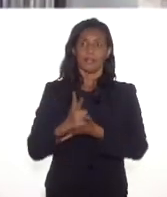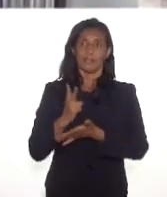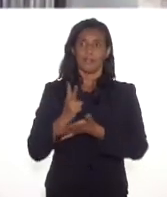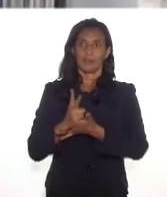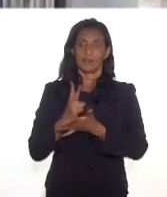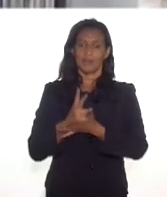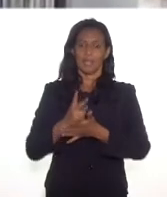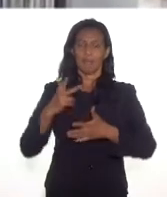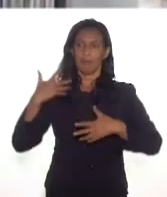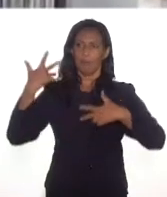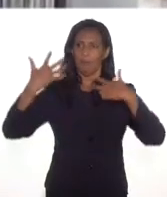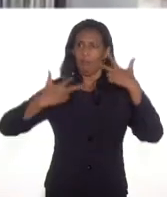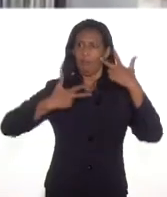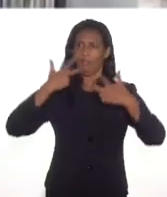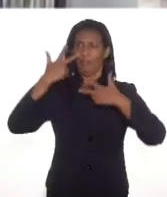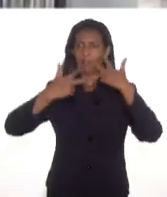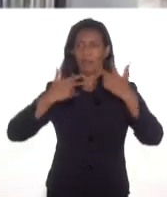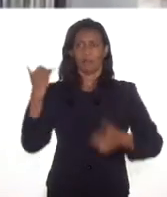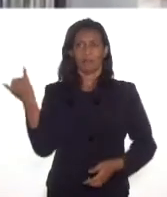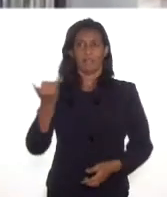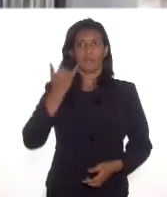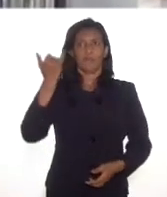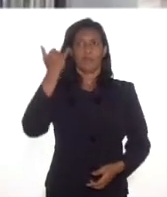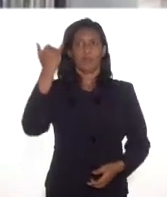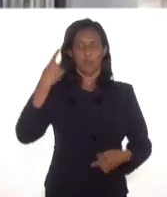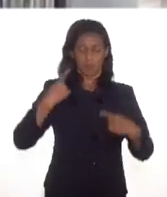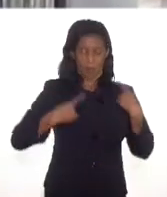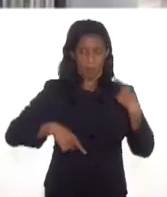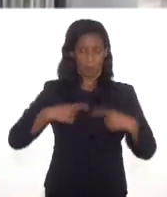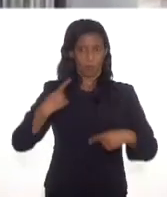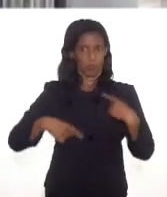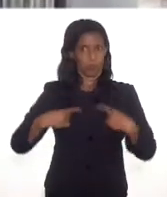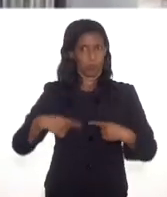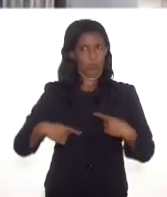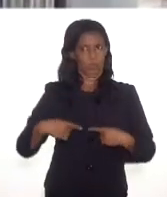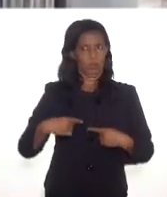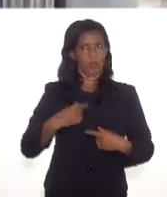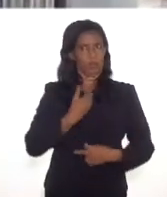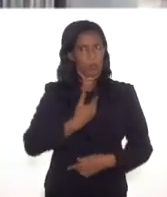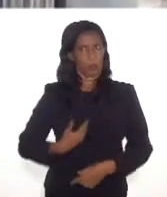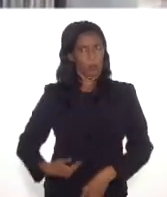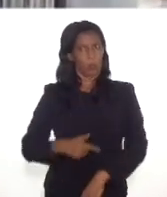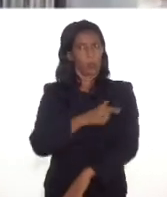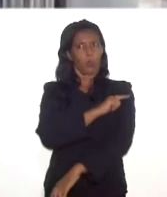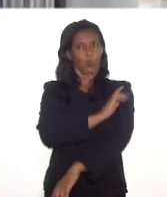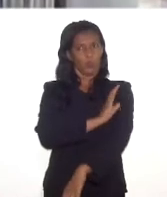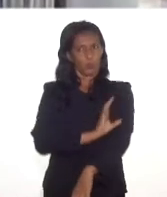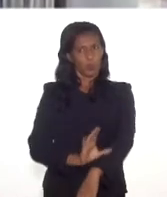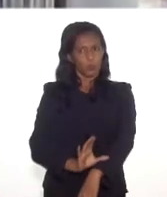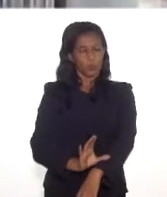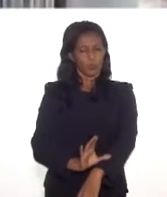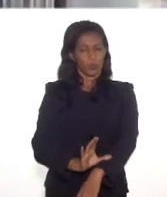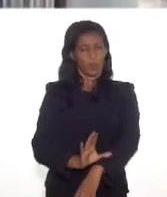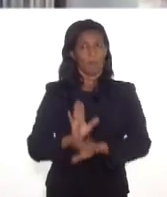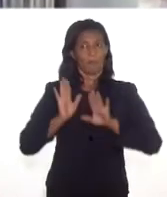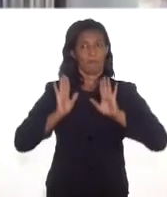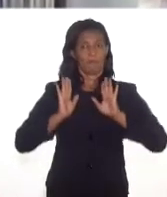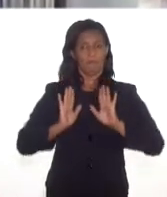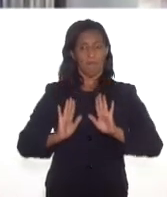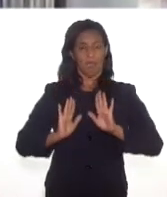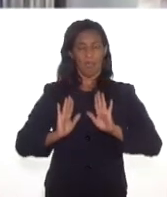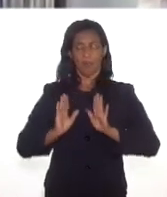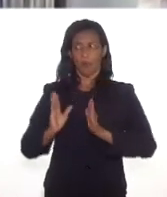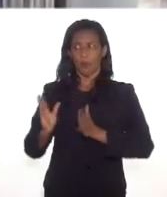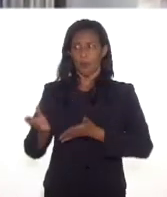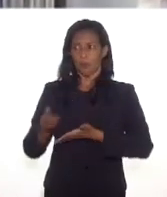sempre falado da importância e relevância da política pública da cultura. Mas o aporte de